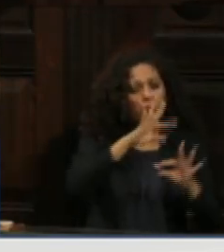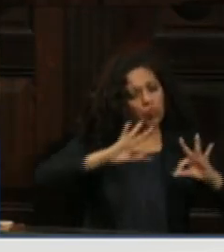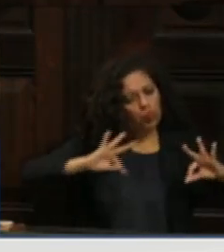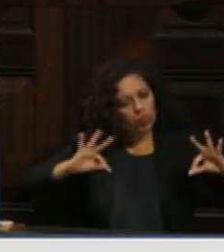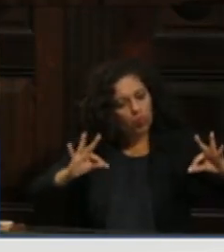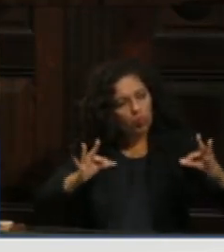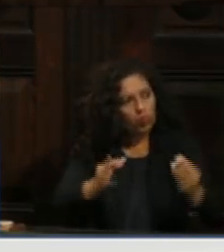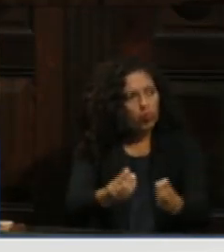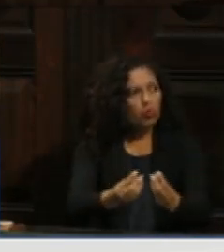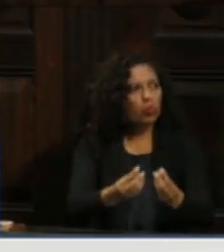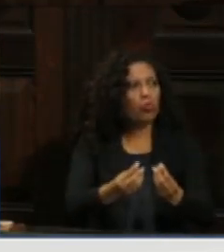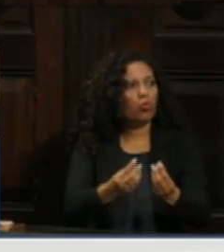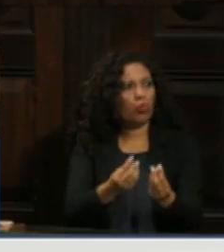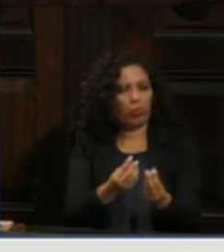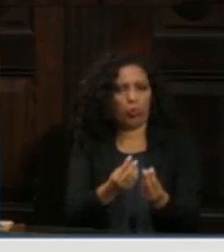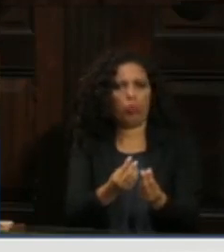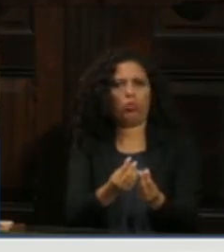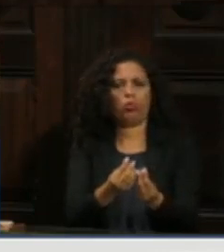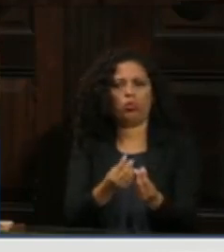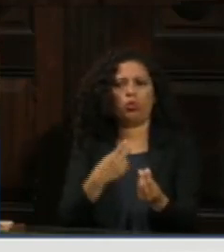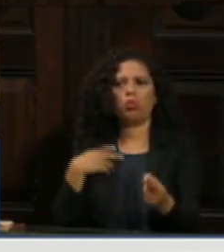não é qualidade, é obrigação.